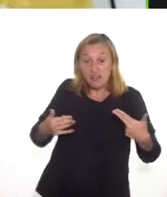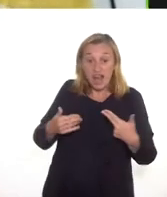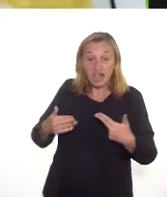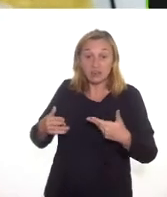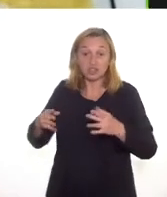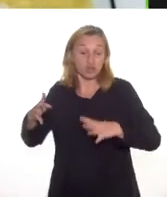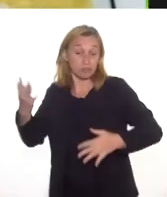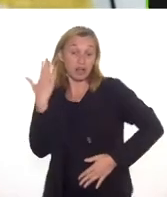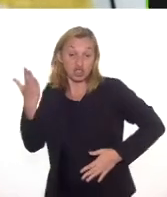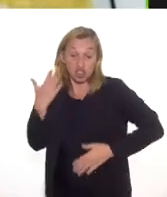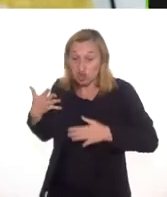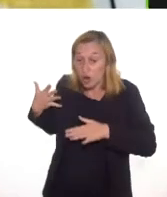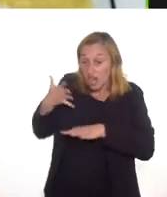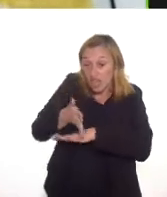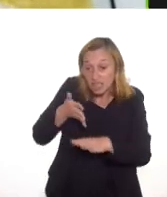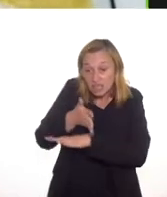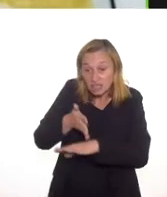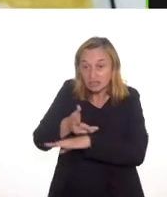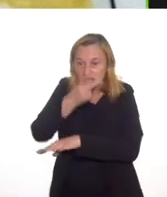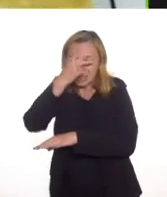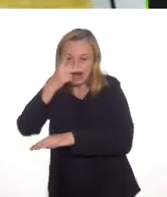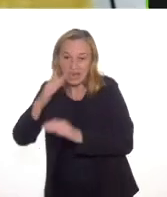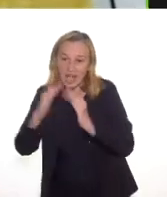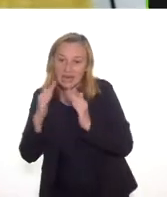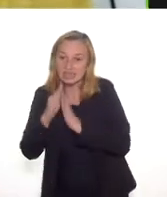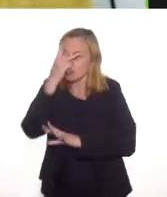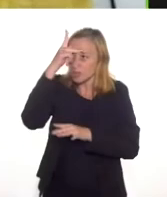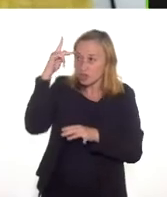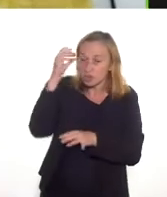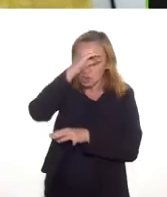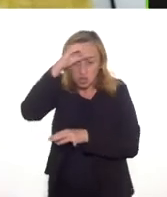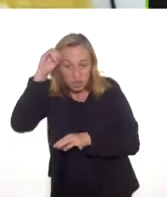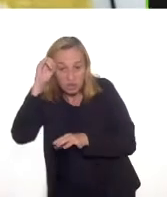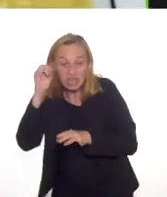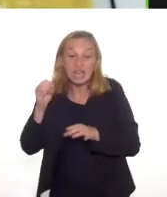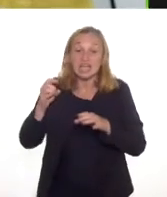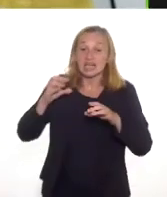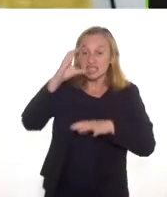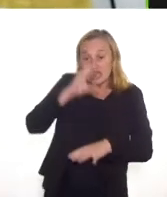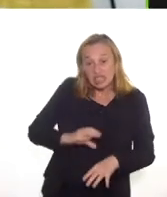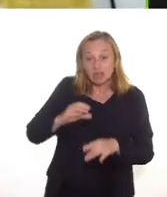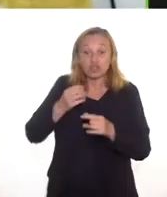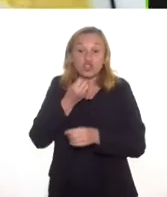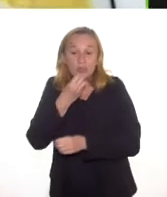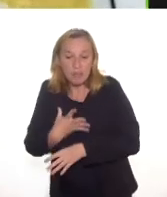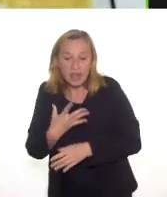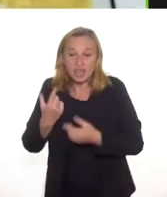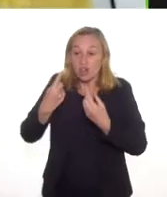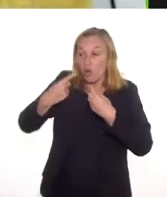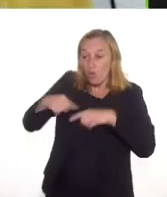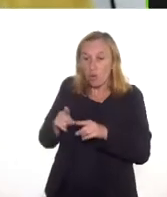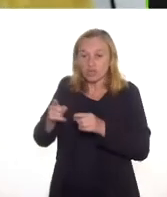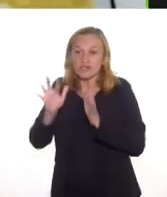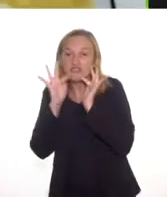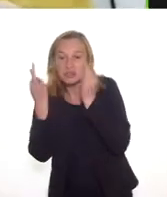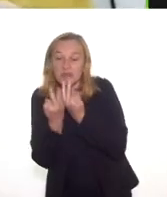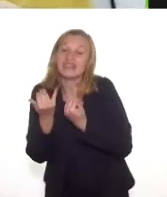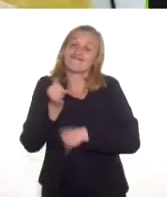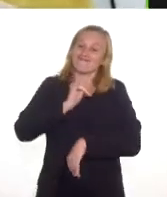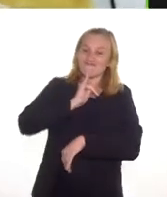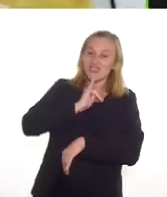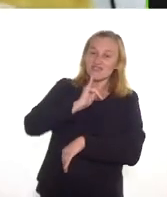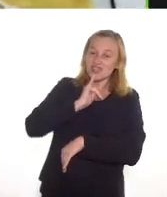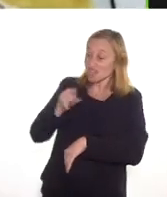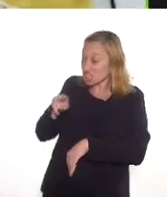nas casas de pessoas inocentes, de cidadãos de bem no Rio de Janeiro, afrontando essas famílias que, infelizmente,